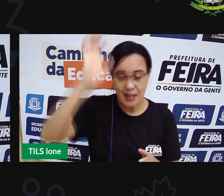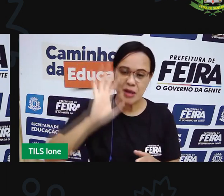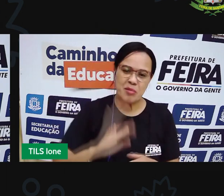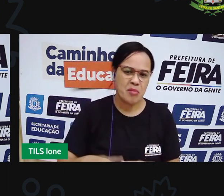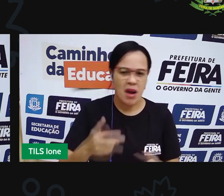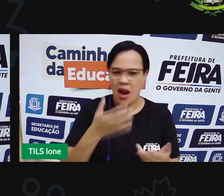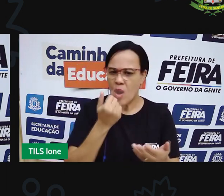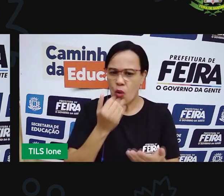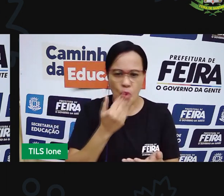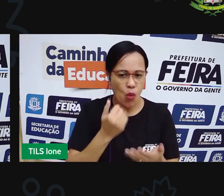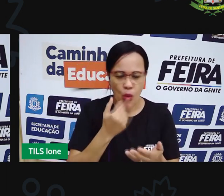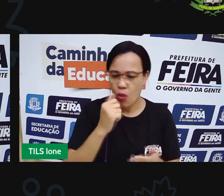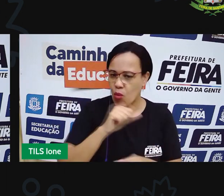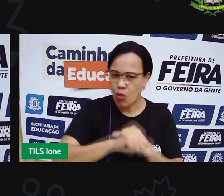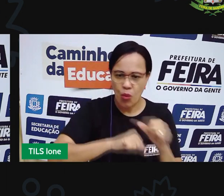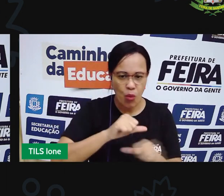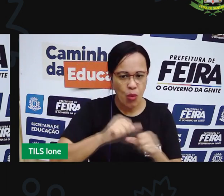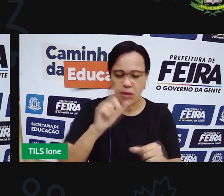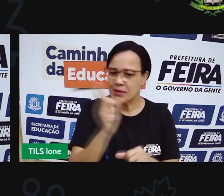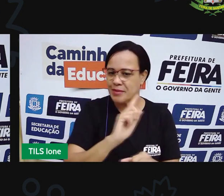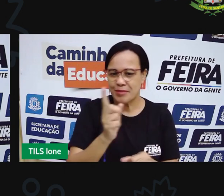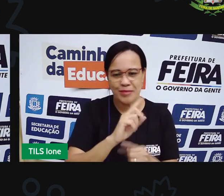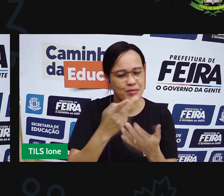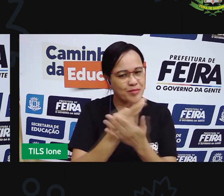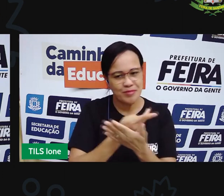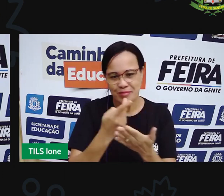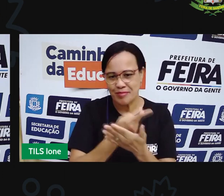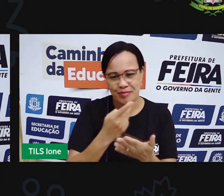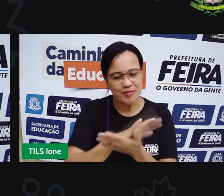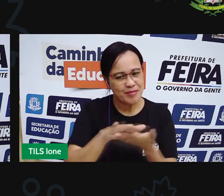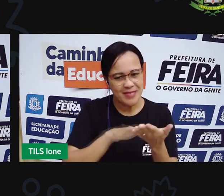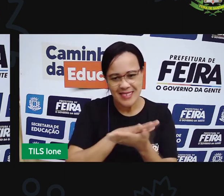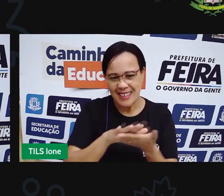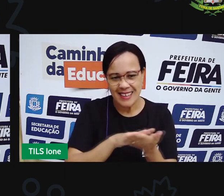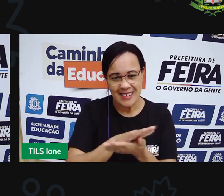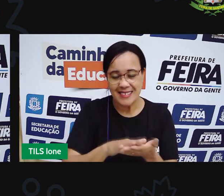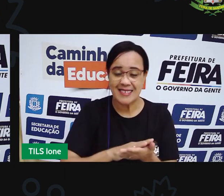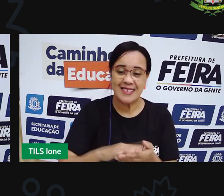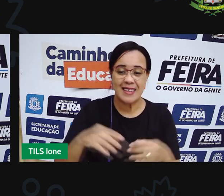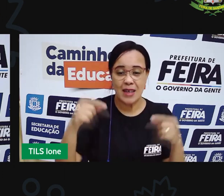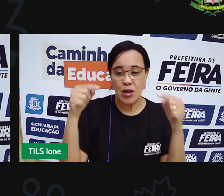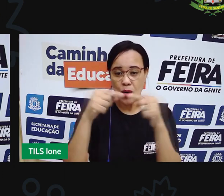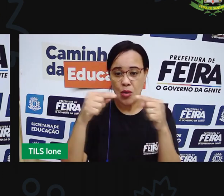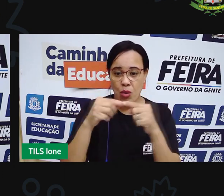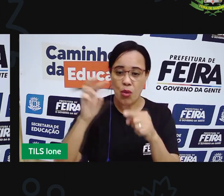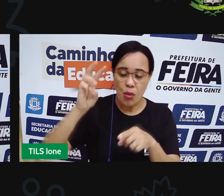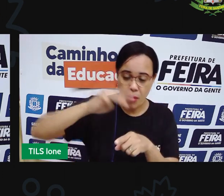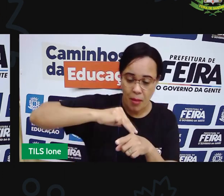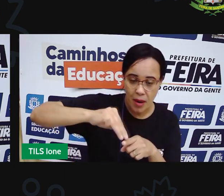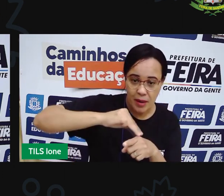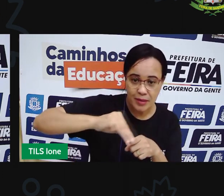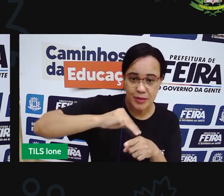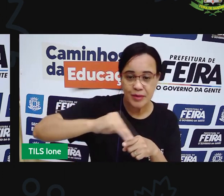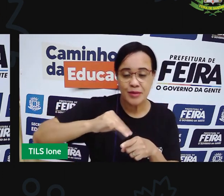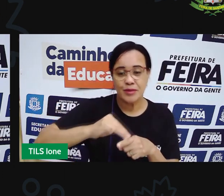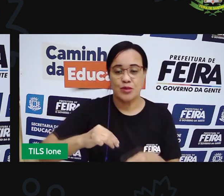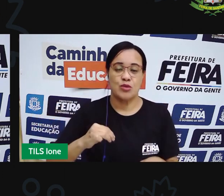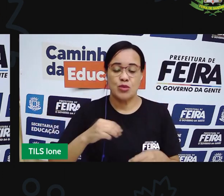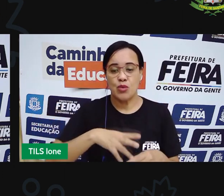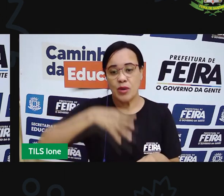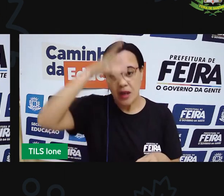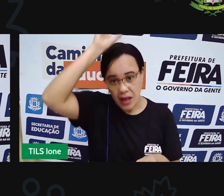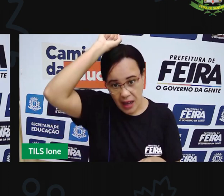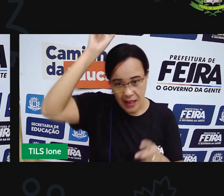dela, é isso? Então você já sabe que o ovo marrom, né, que é de uma galinha caipira, e o